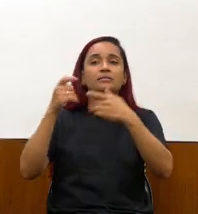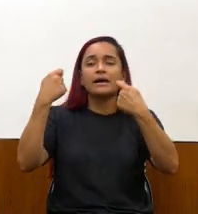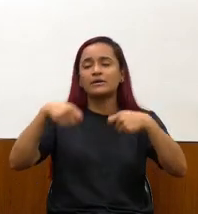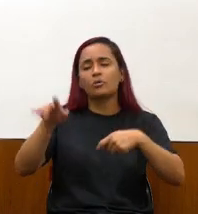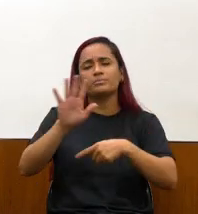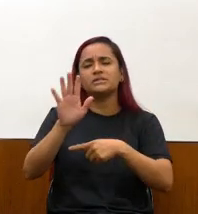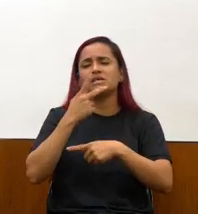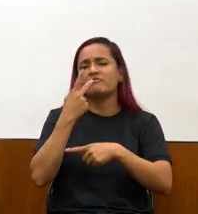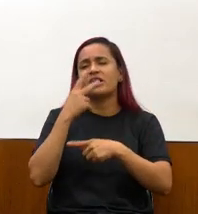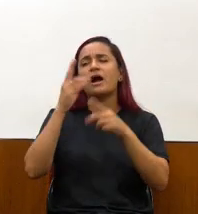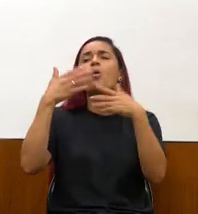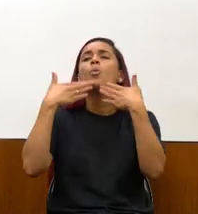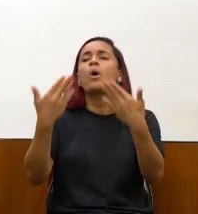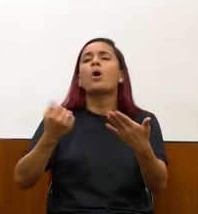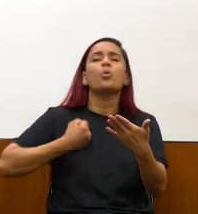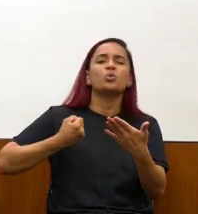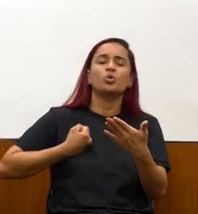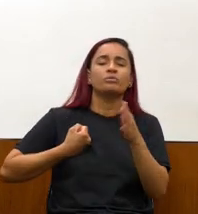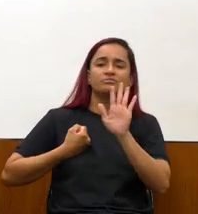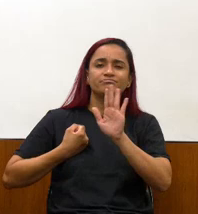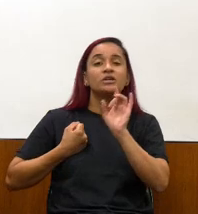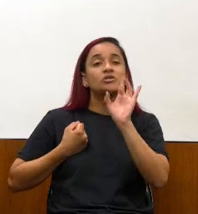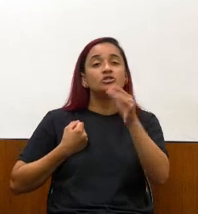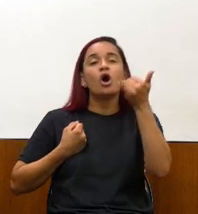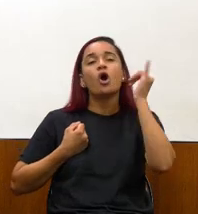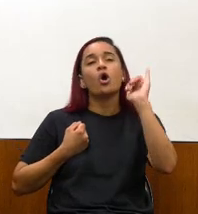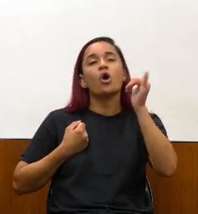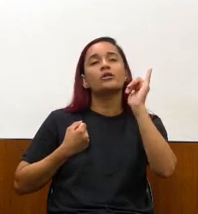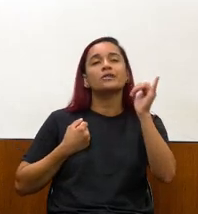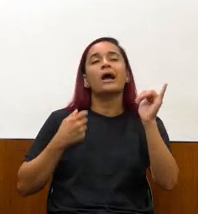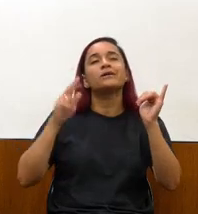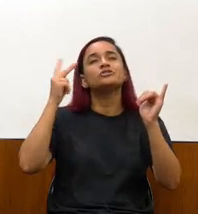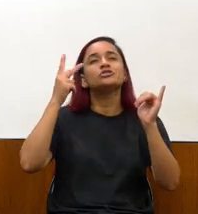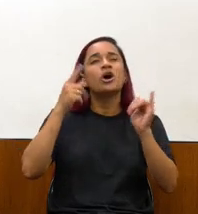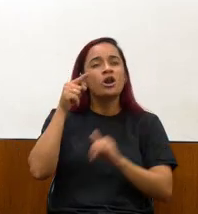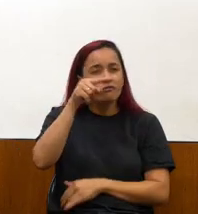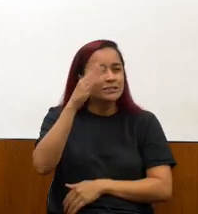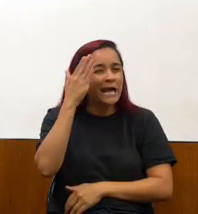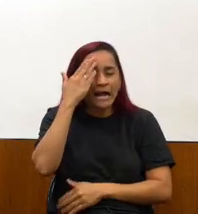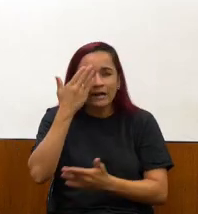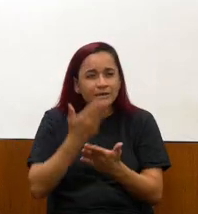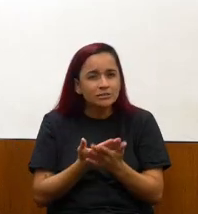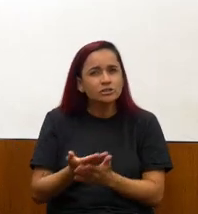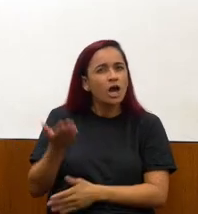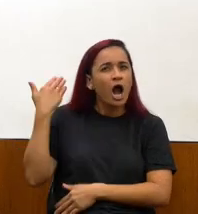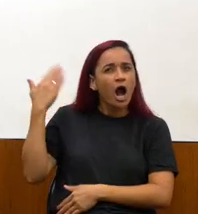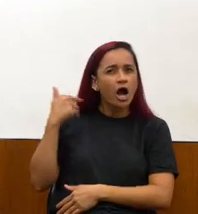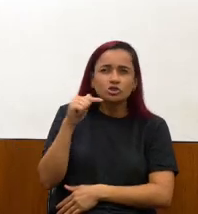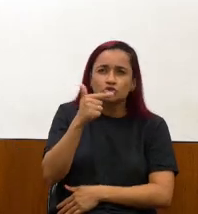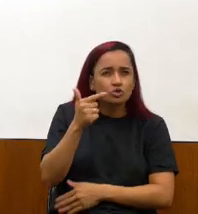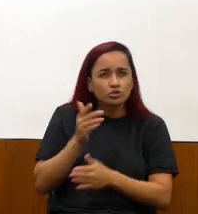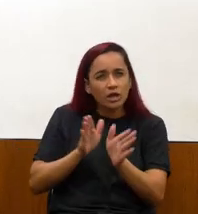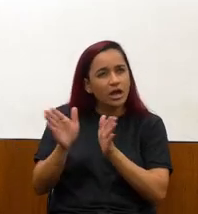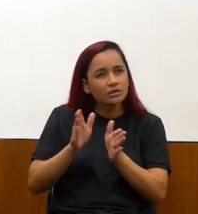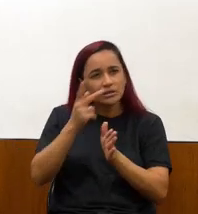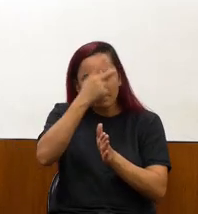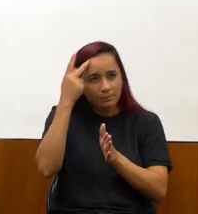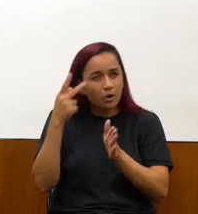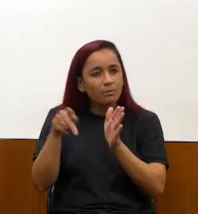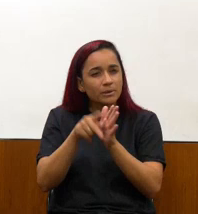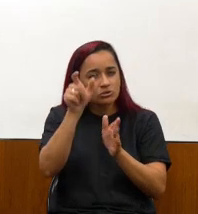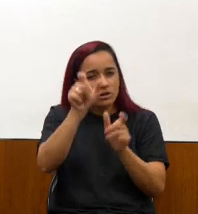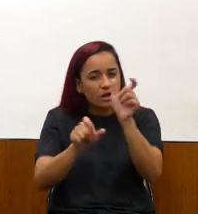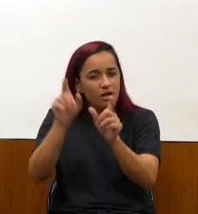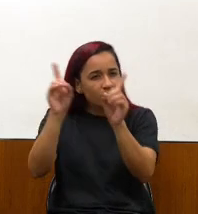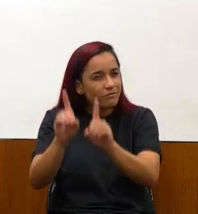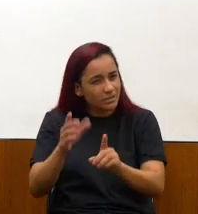Até que a gente só conte histórias e que fale que no passado, você acredita, Maria, que não era incluído pessoas com deficiência? Então, a gente vive